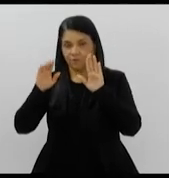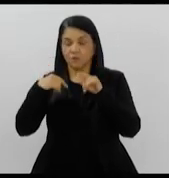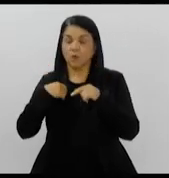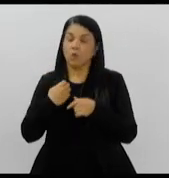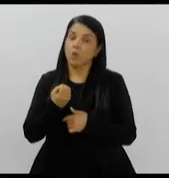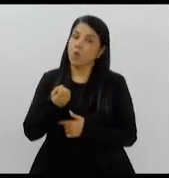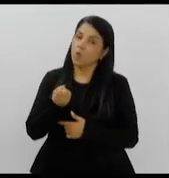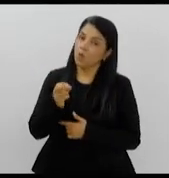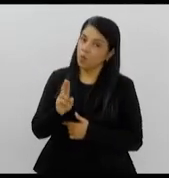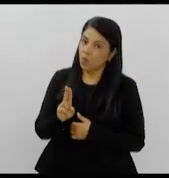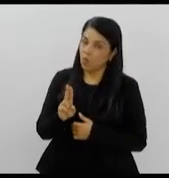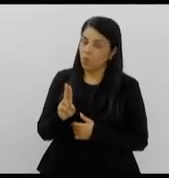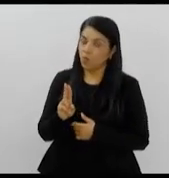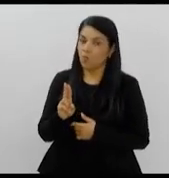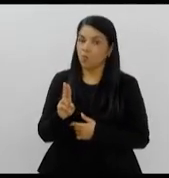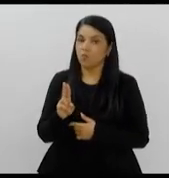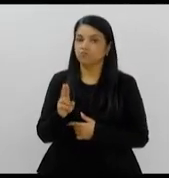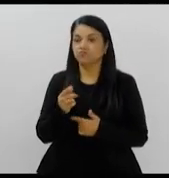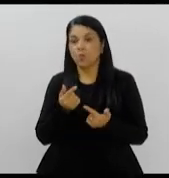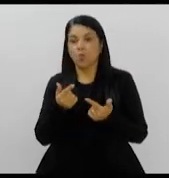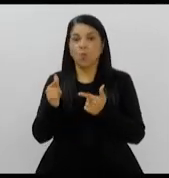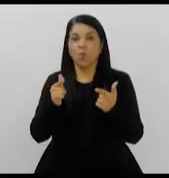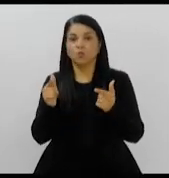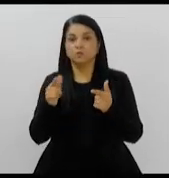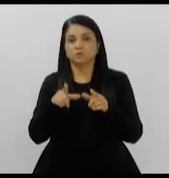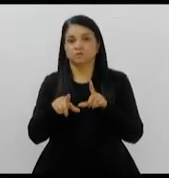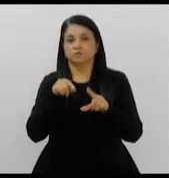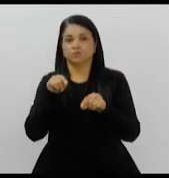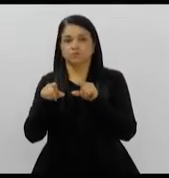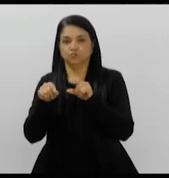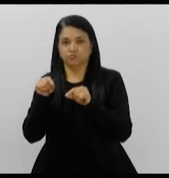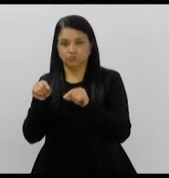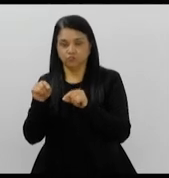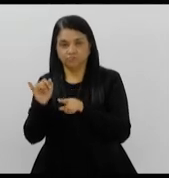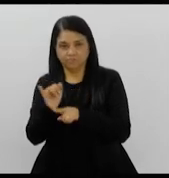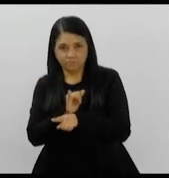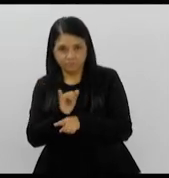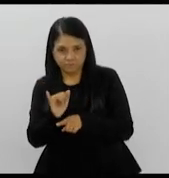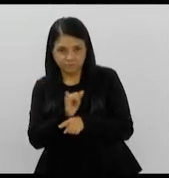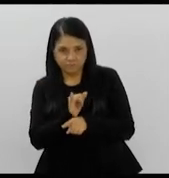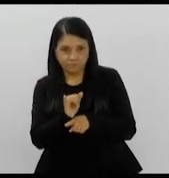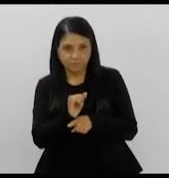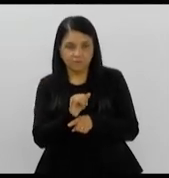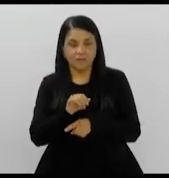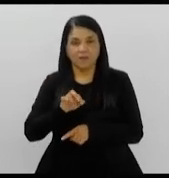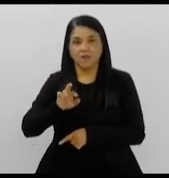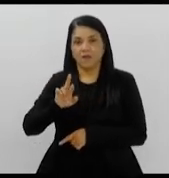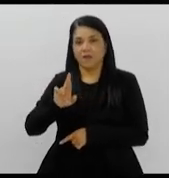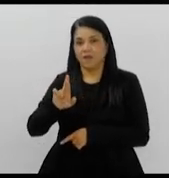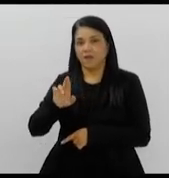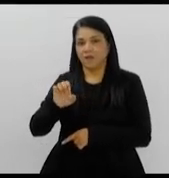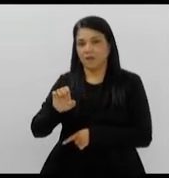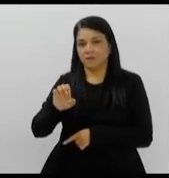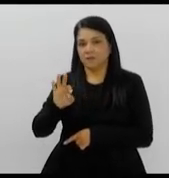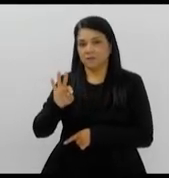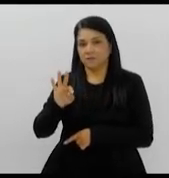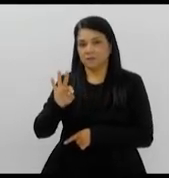mesmo, considerar outras opções, como a reestatização.